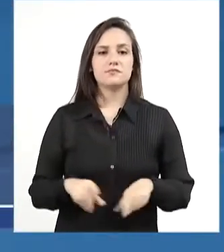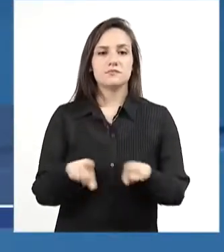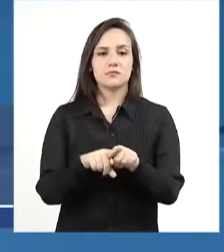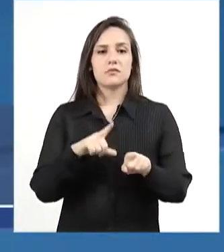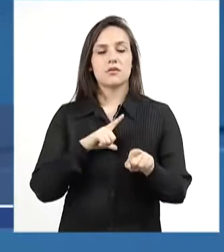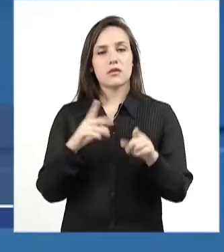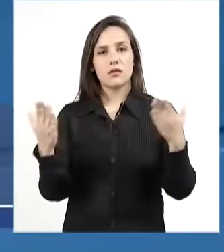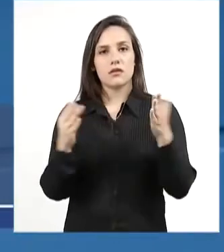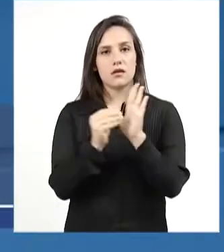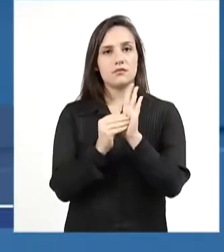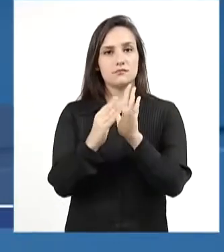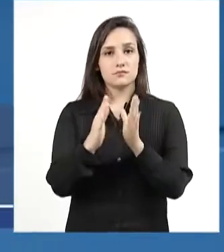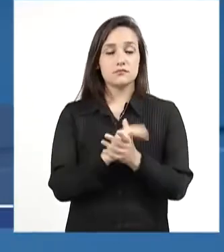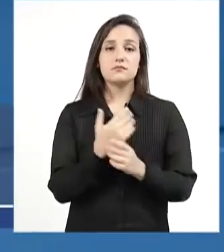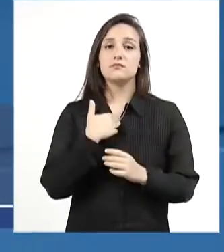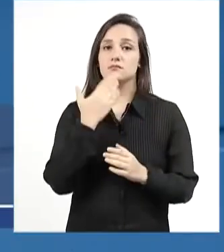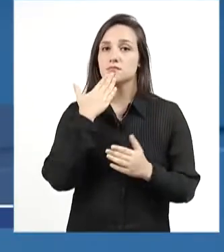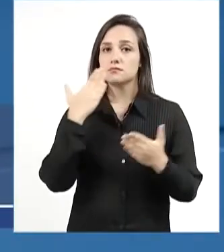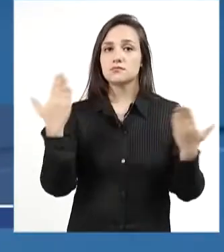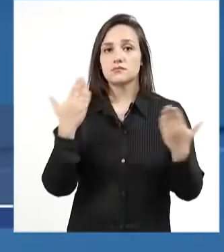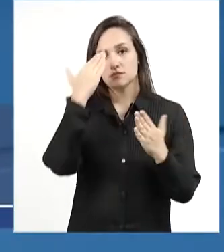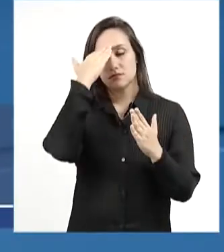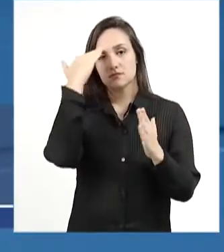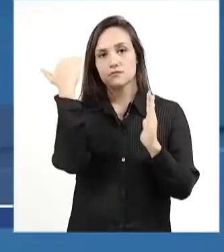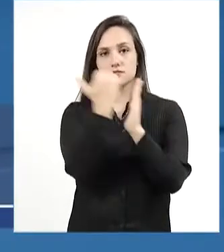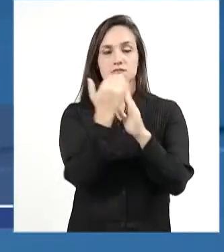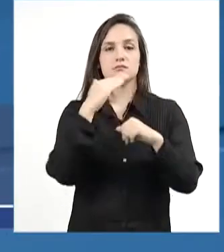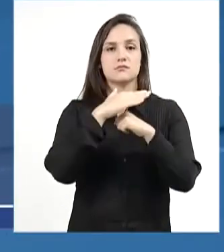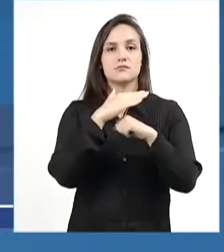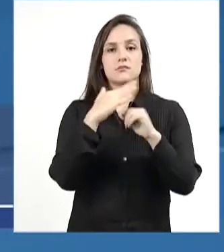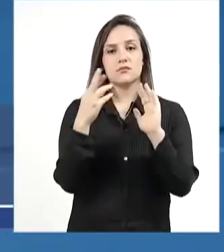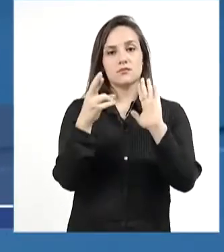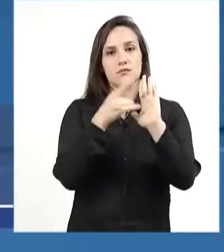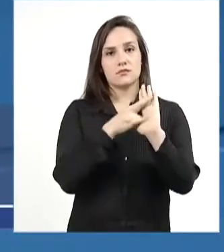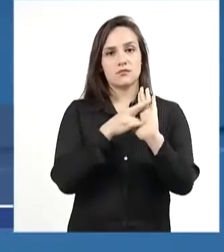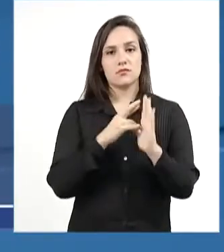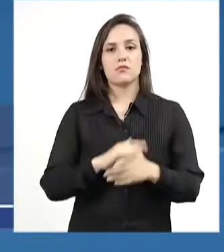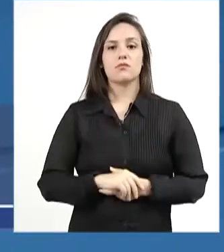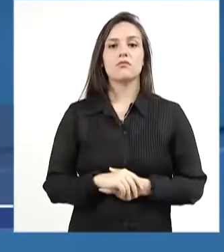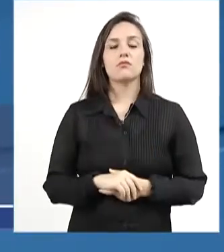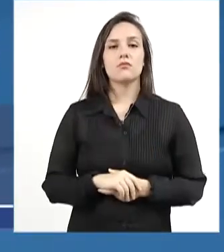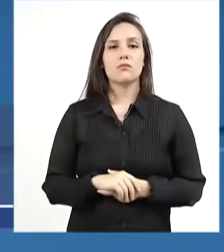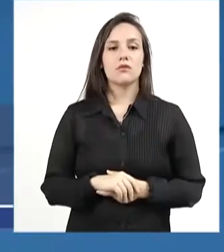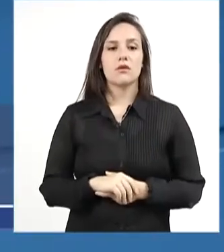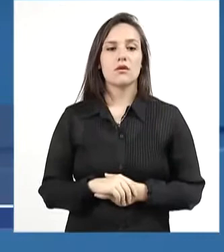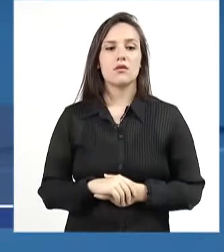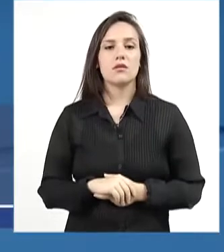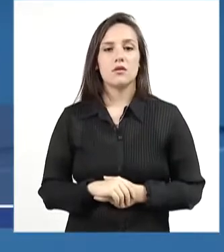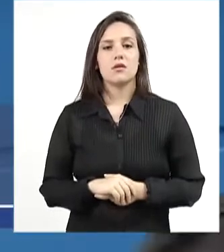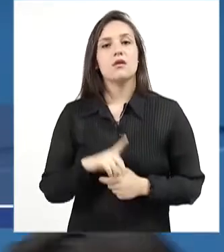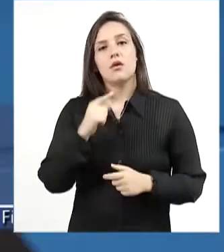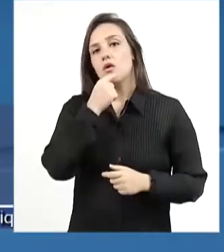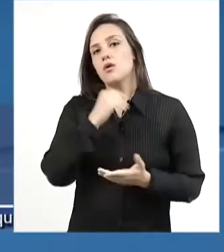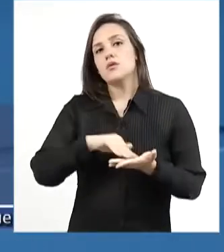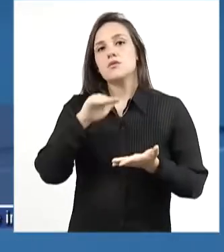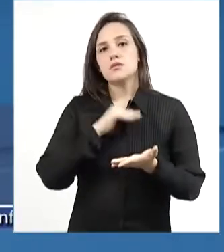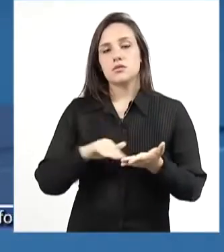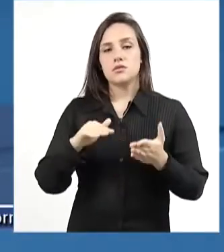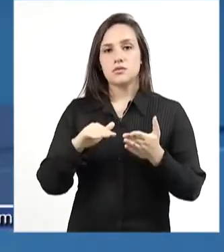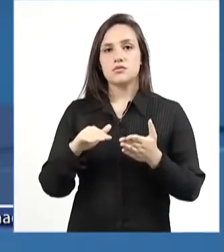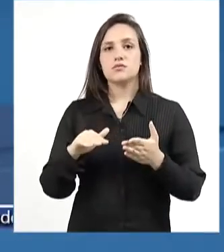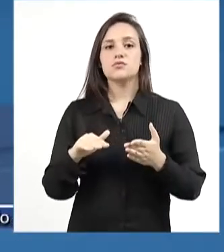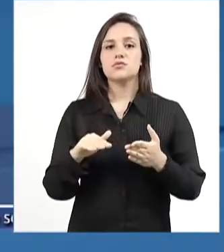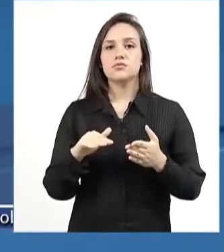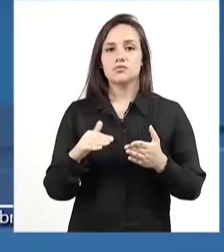Indicação. Indico a mesa na forma do regimento interno, para ser encaminhado expedientes de poder, ao secretário municipal de infraestrutura de serviço público, senhor Ruth